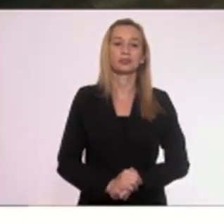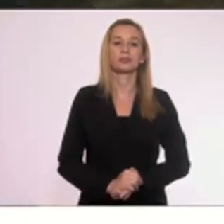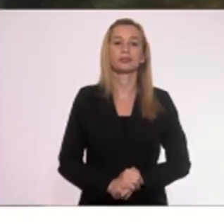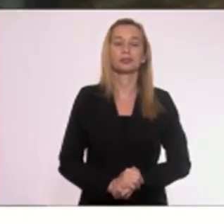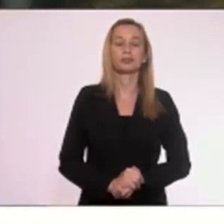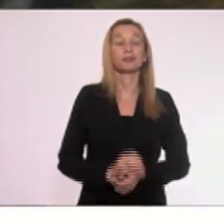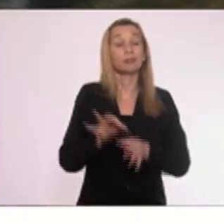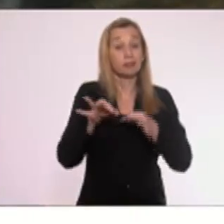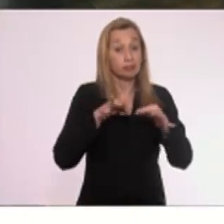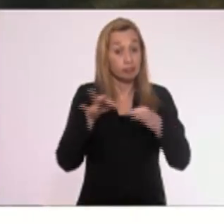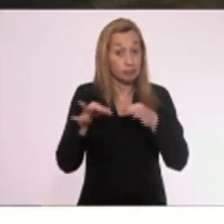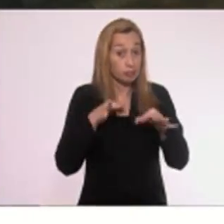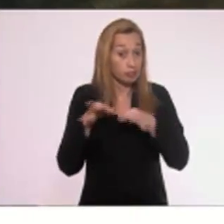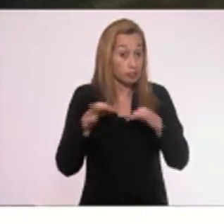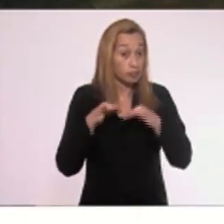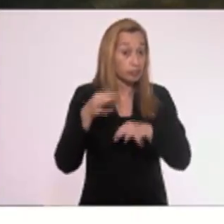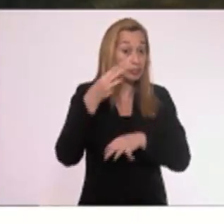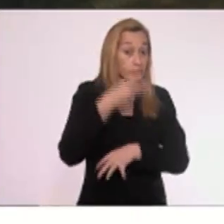no projeto